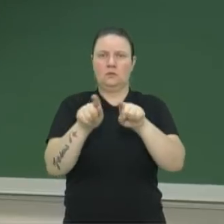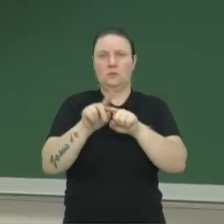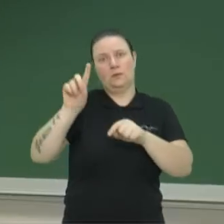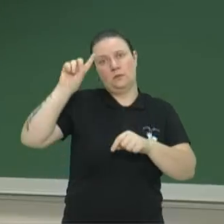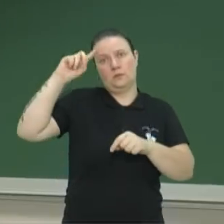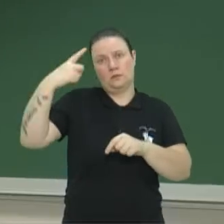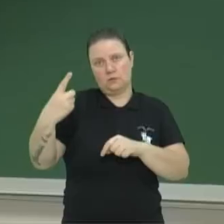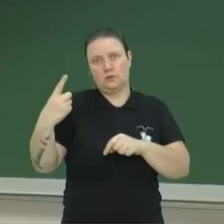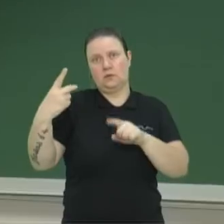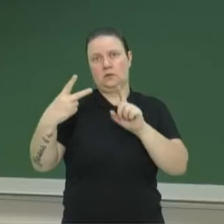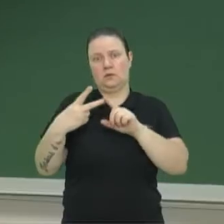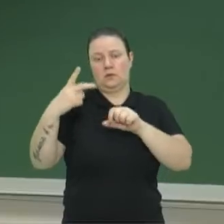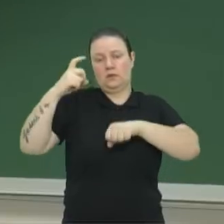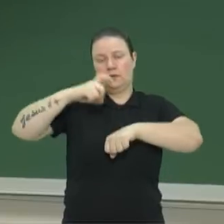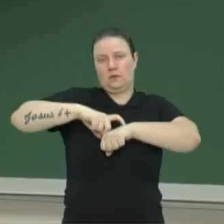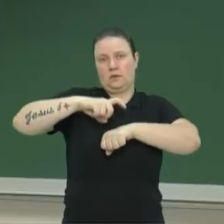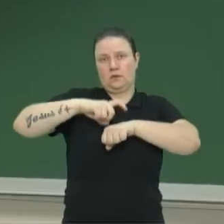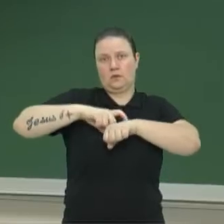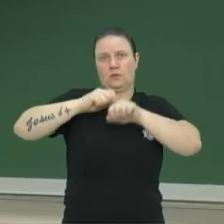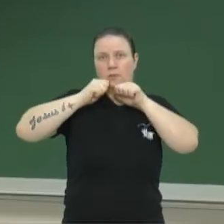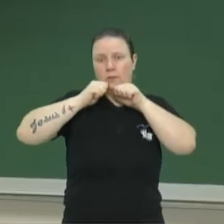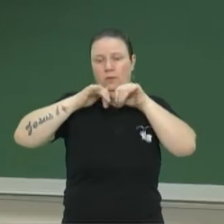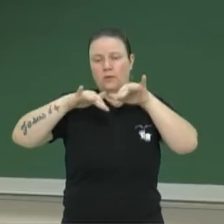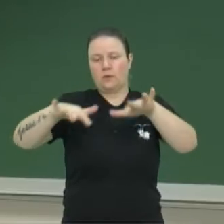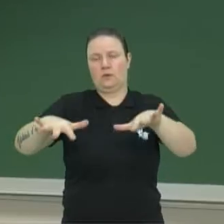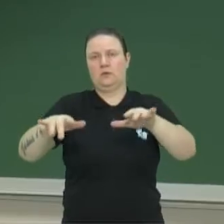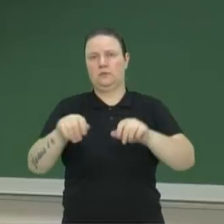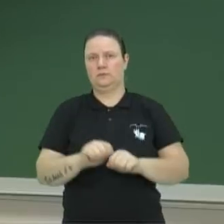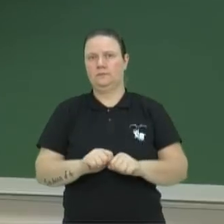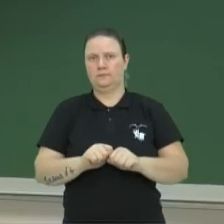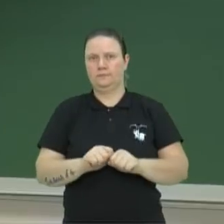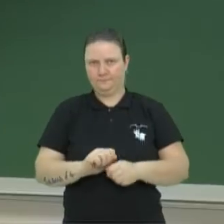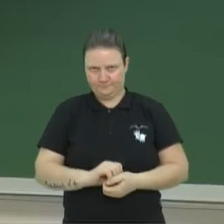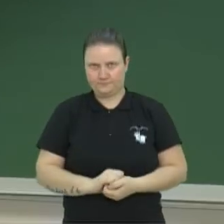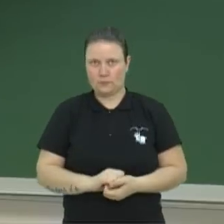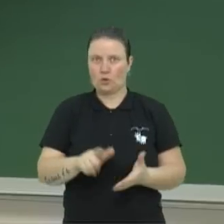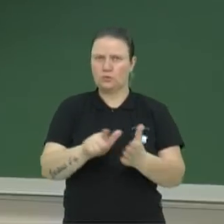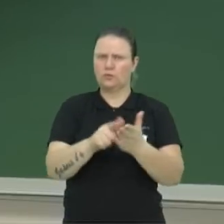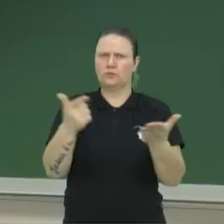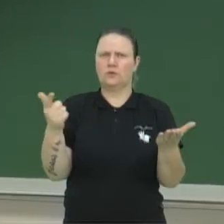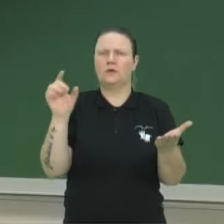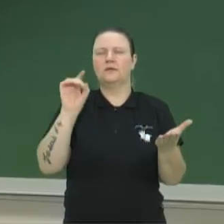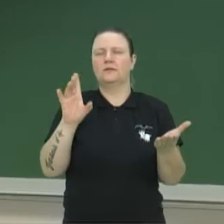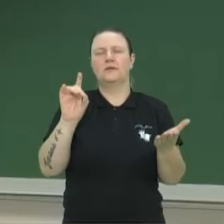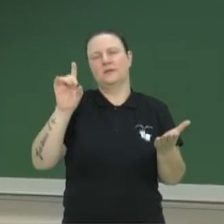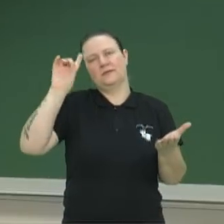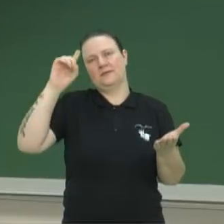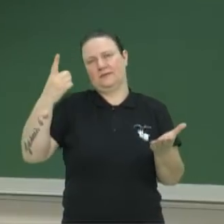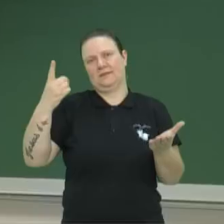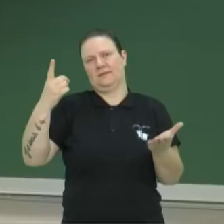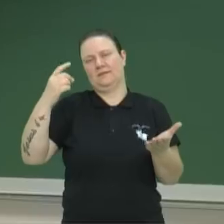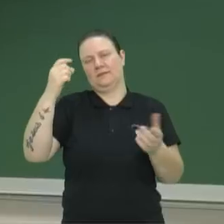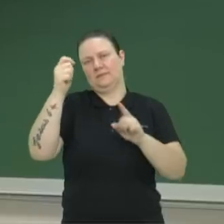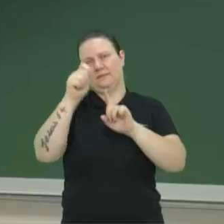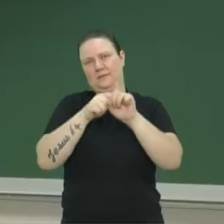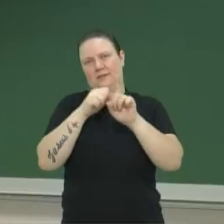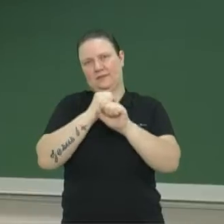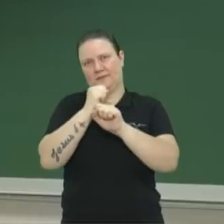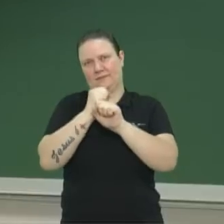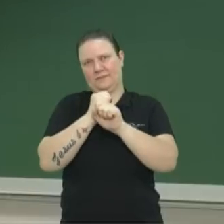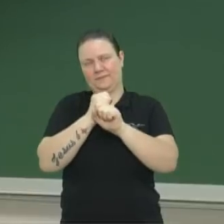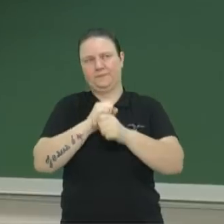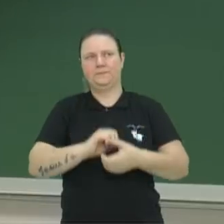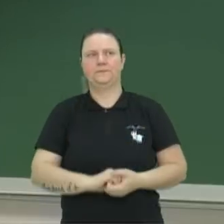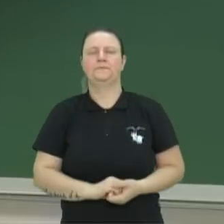e o horário de publicação. No jornal, apenas a data. Beleza? Então, vamos lá. Continuando então a leitura da